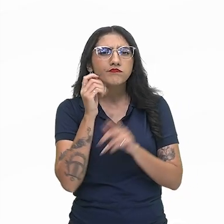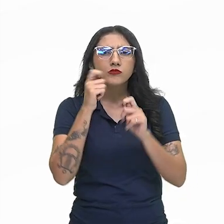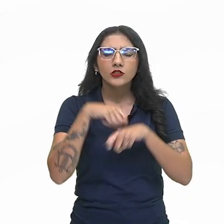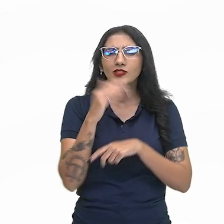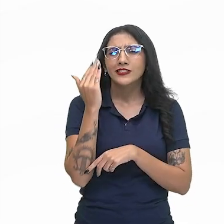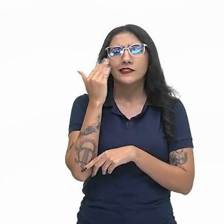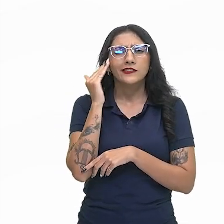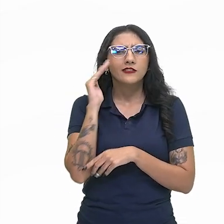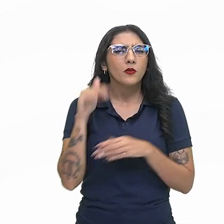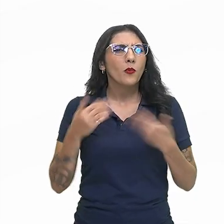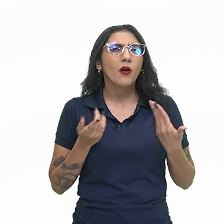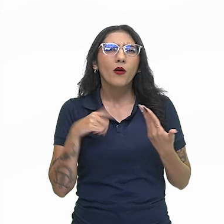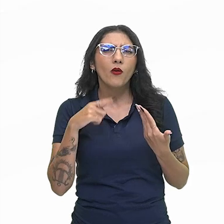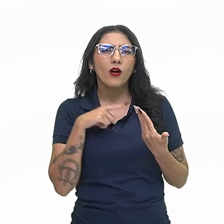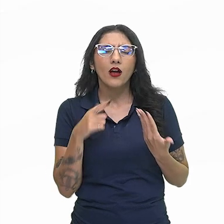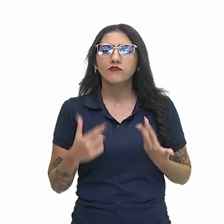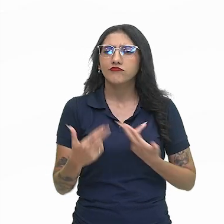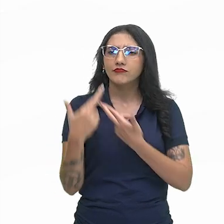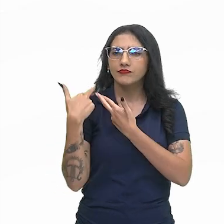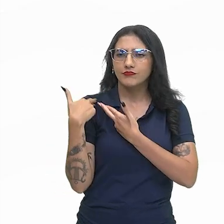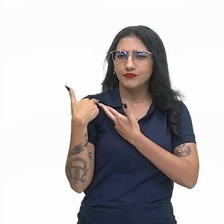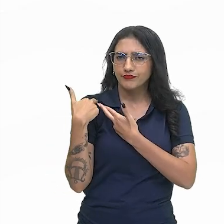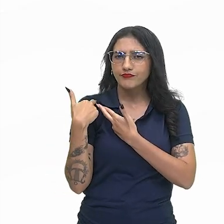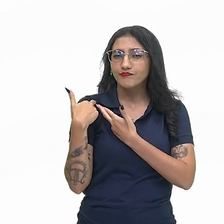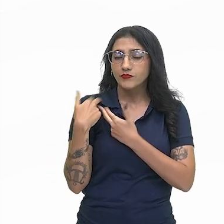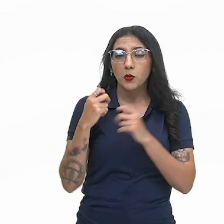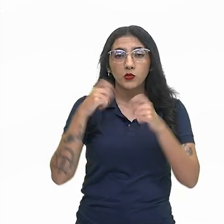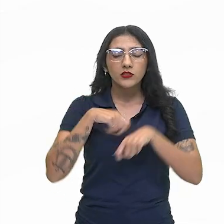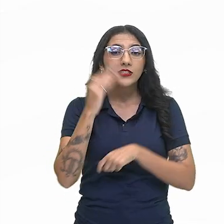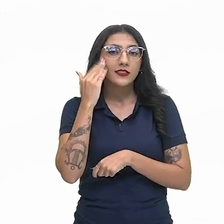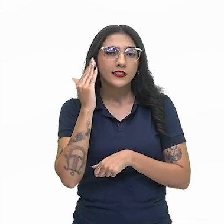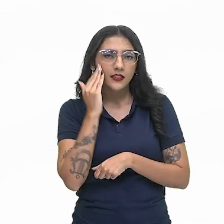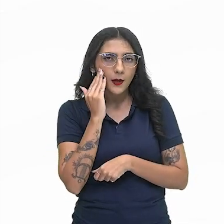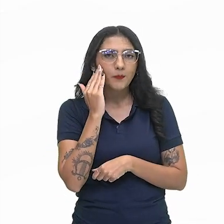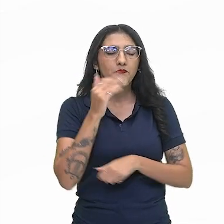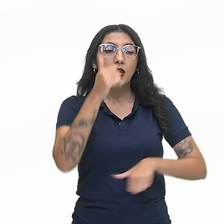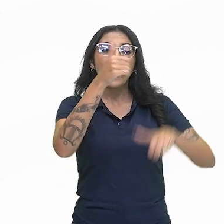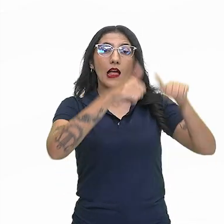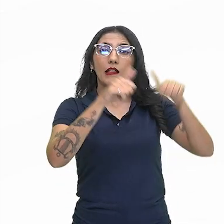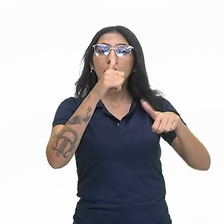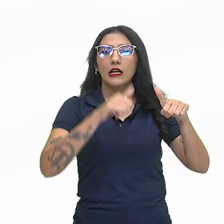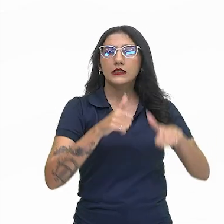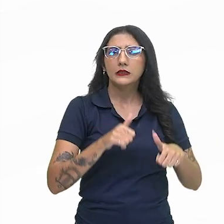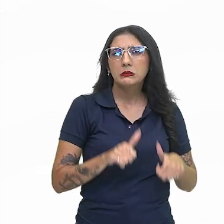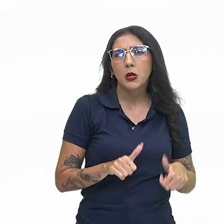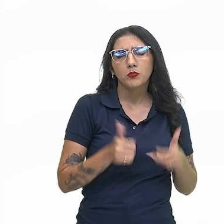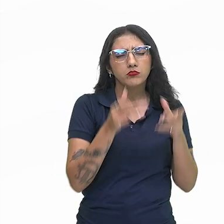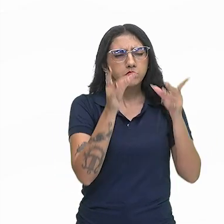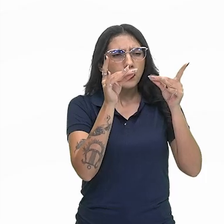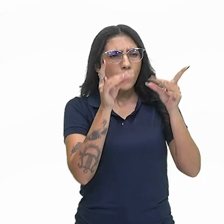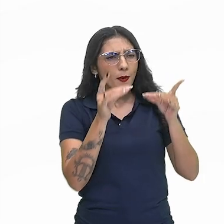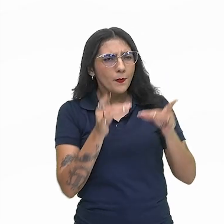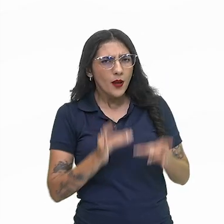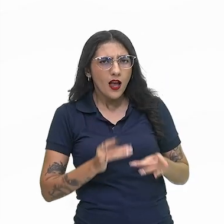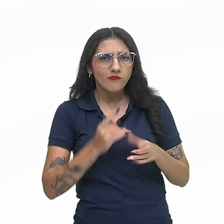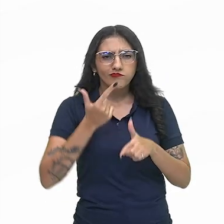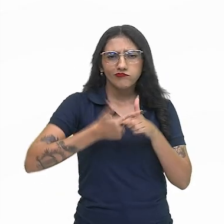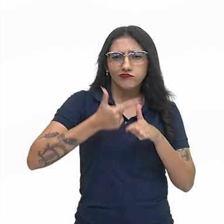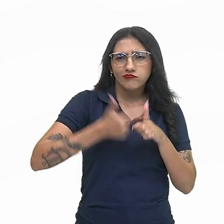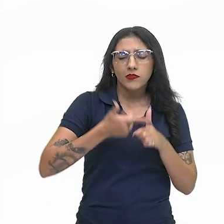o papel da sociologia? Ela é compreender, analisar, interpretar,